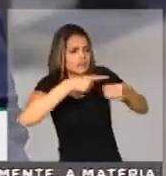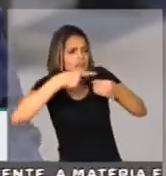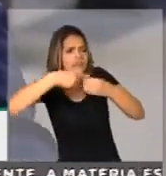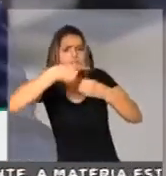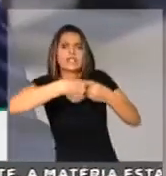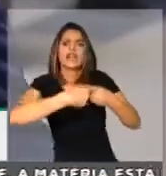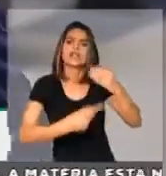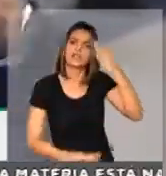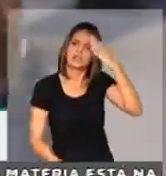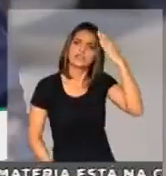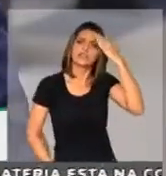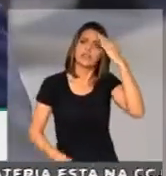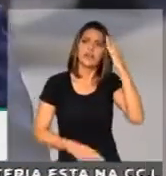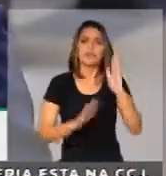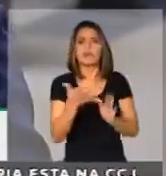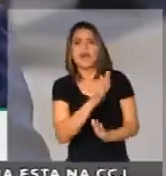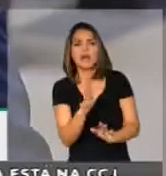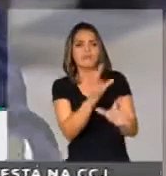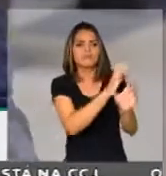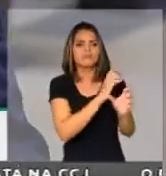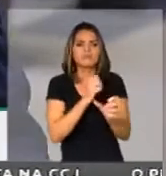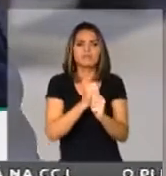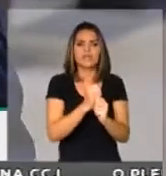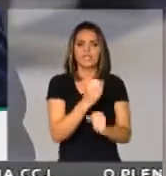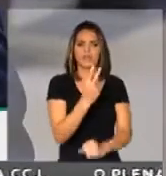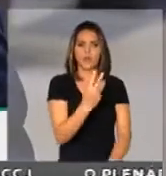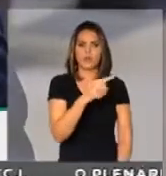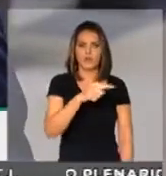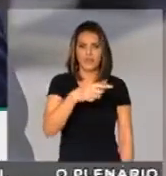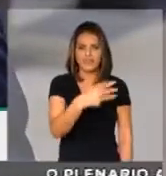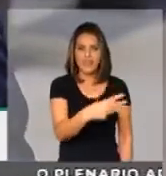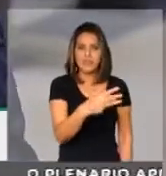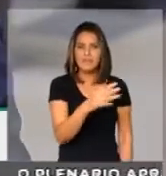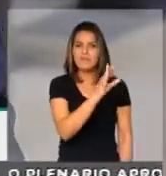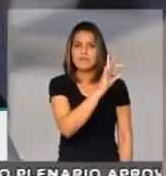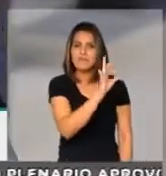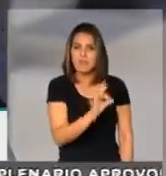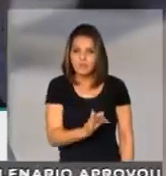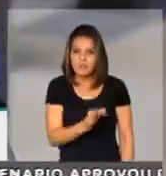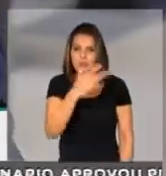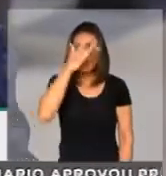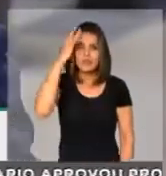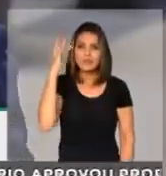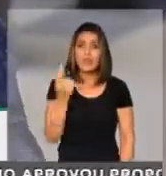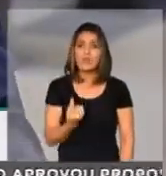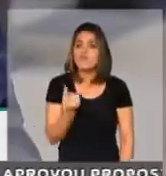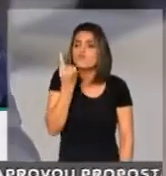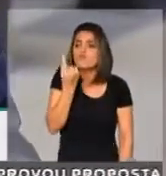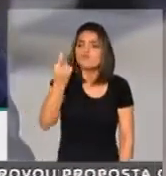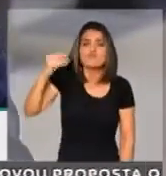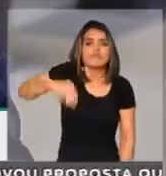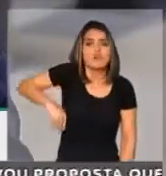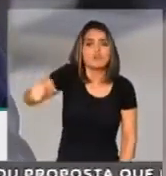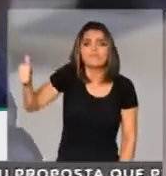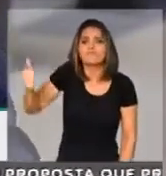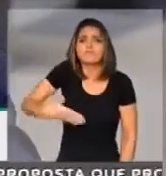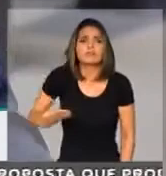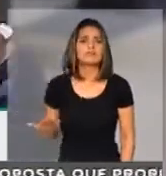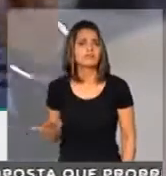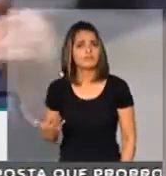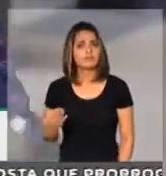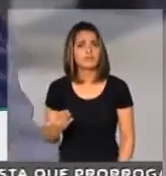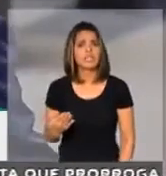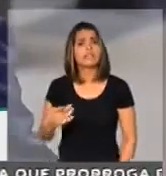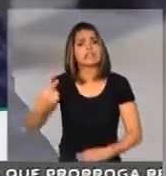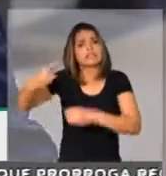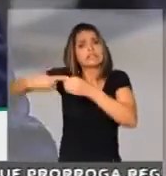capitais, 2/3 da população sobrevive com um salário mínimo. É muito pobre. É diferente pensar, mesmo no Brasil, cidades como